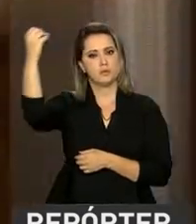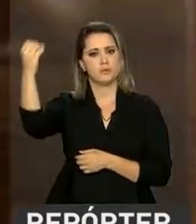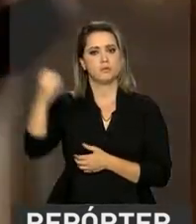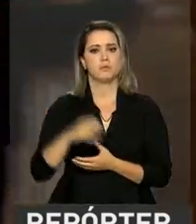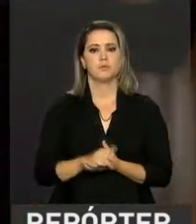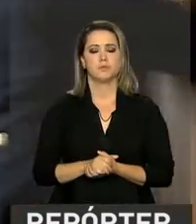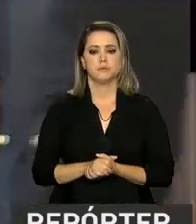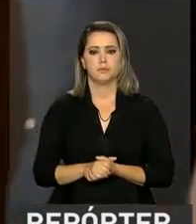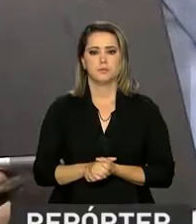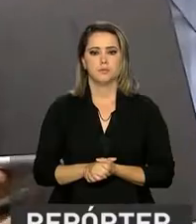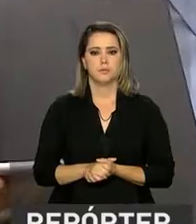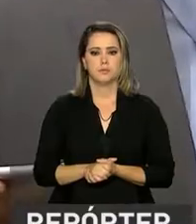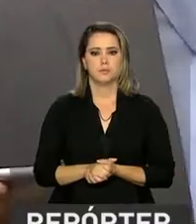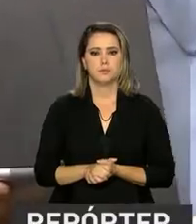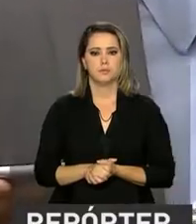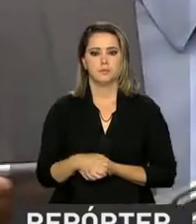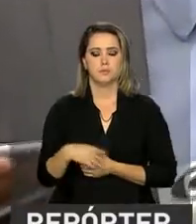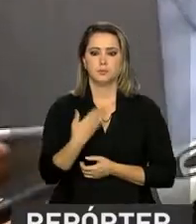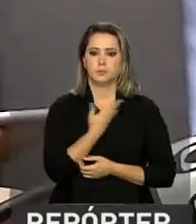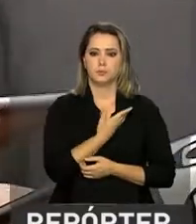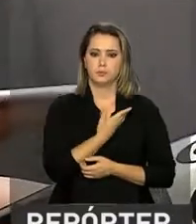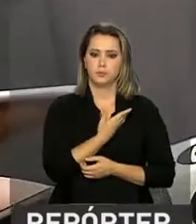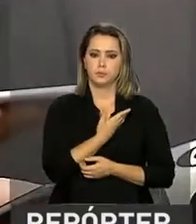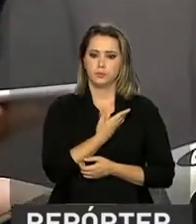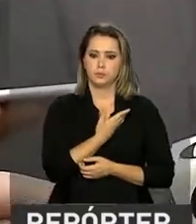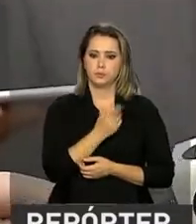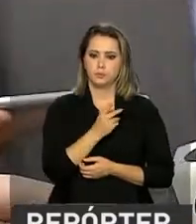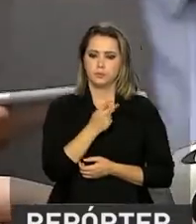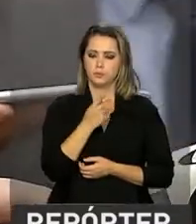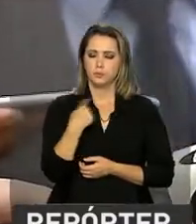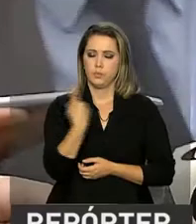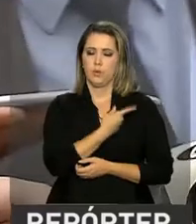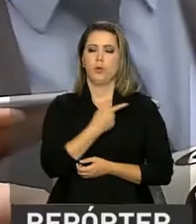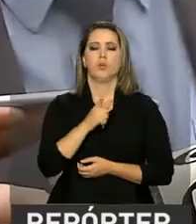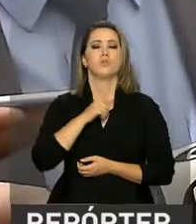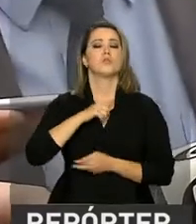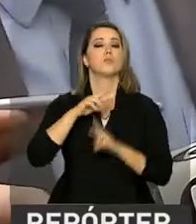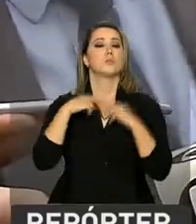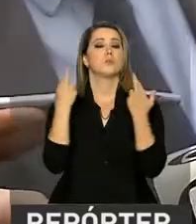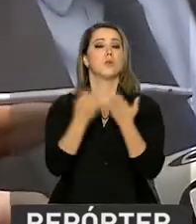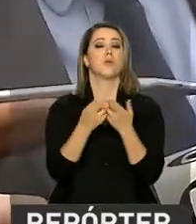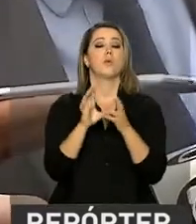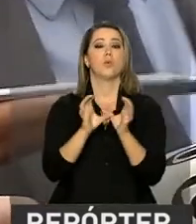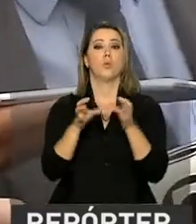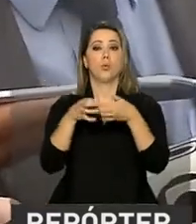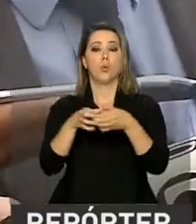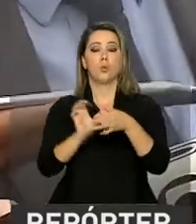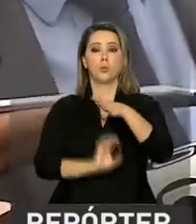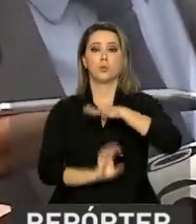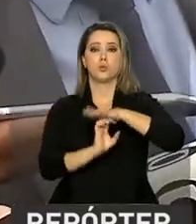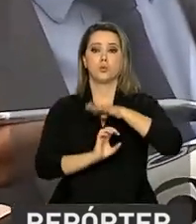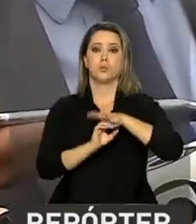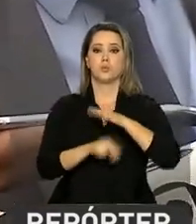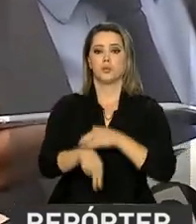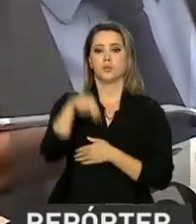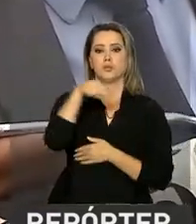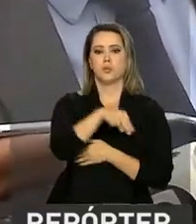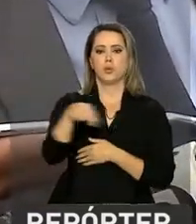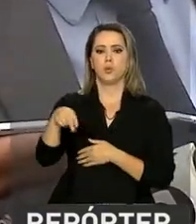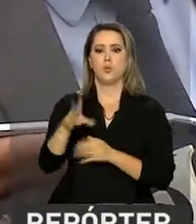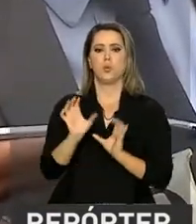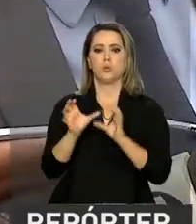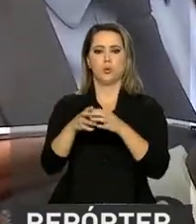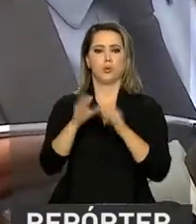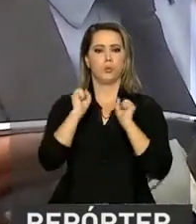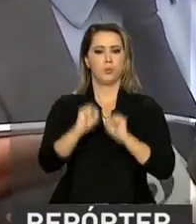país escandinavo. Nós tivemos uma reunião com os investidores noruegueses no Brasil, que é um grupo muito poderoso. Tem mais de